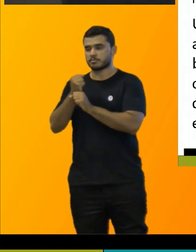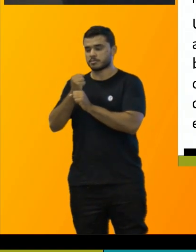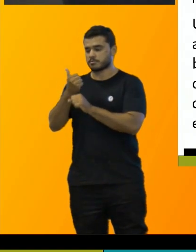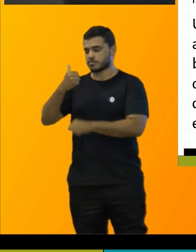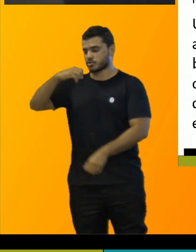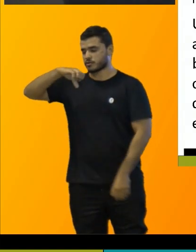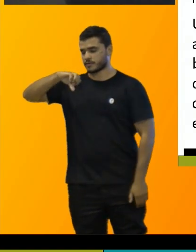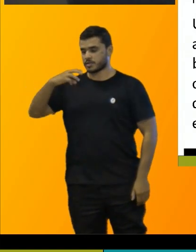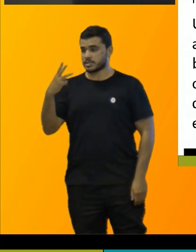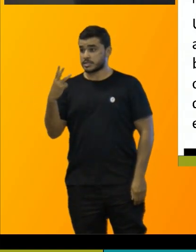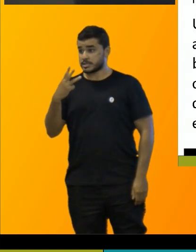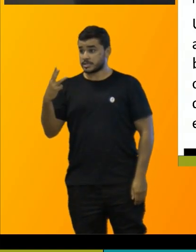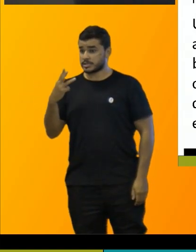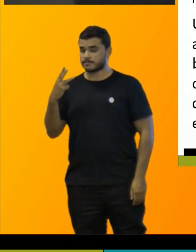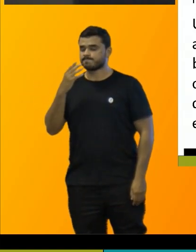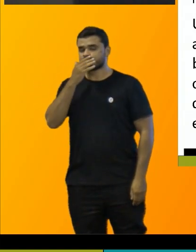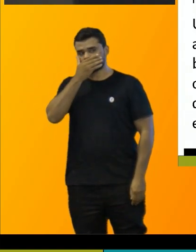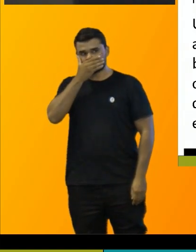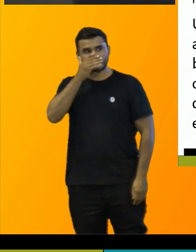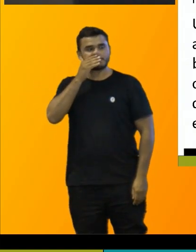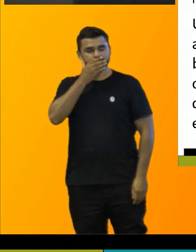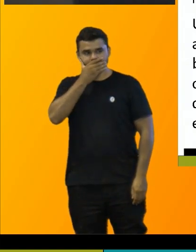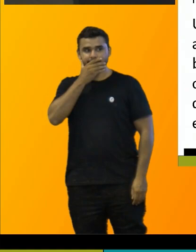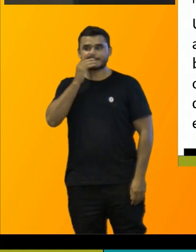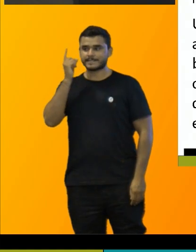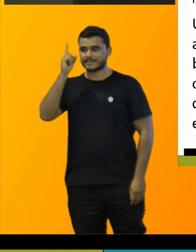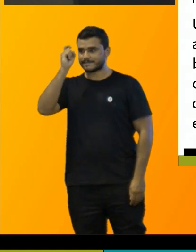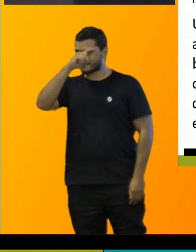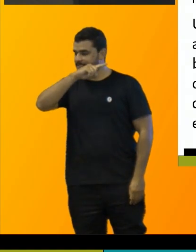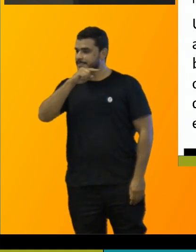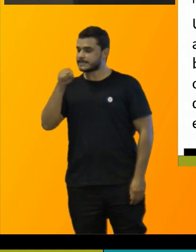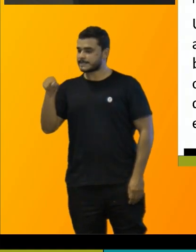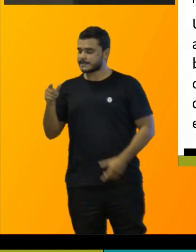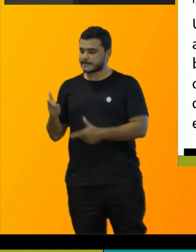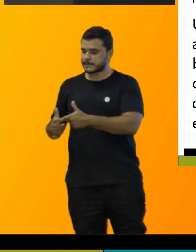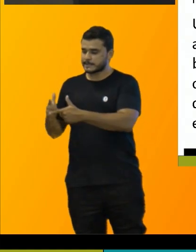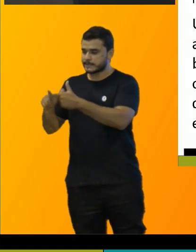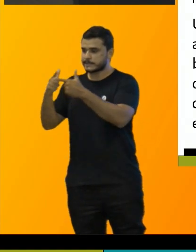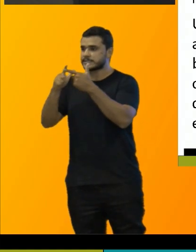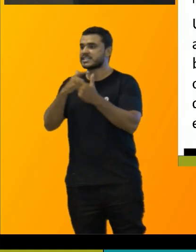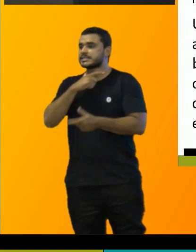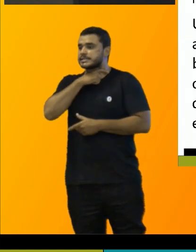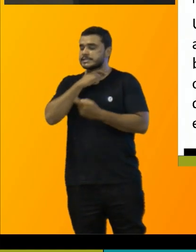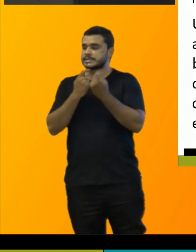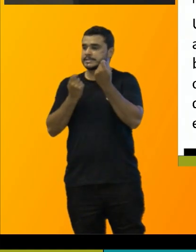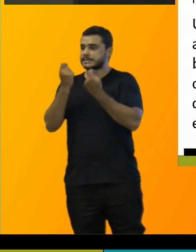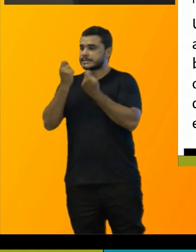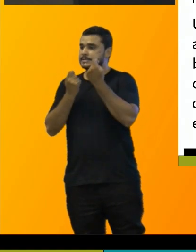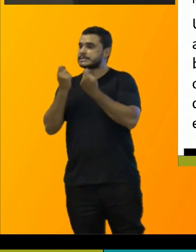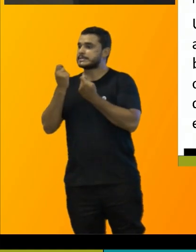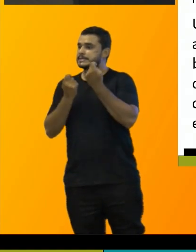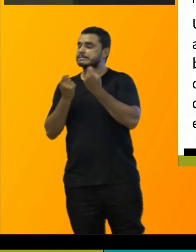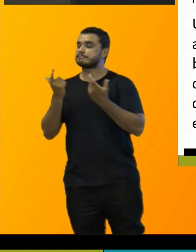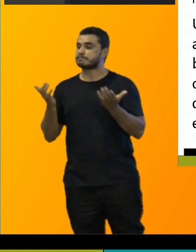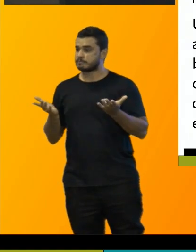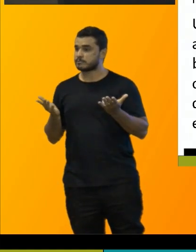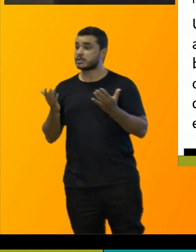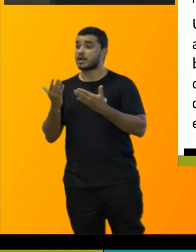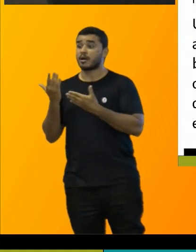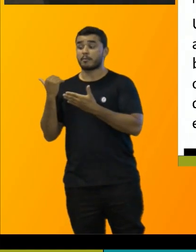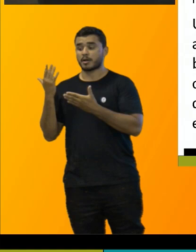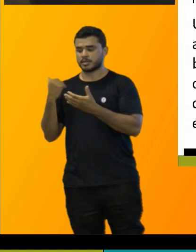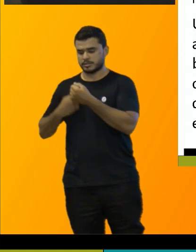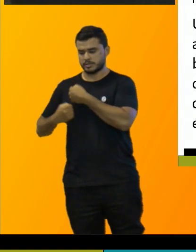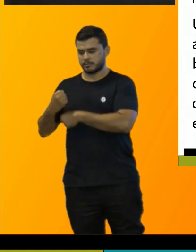1933, ou seja, no ponto mais baixo da depressão, como reflexo das grandes plantações de 1927